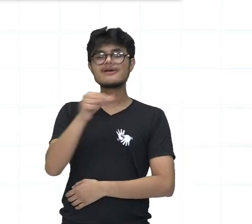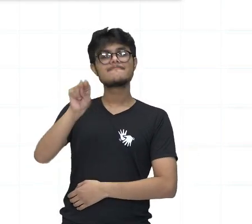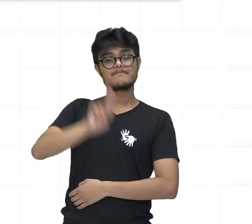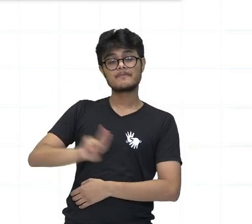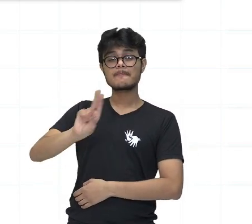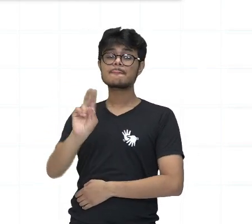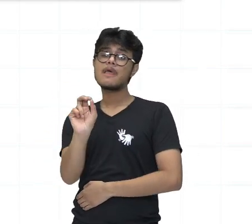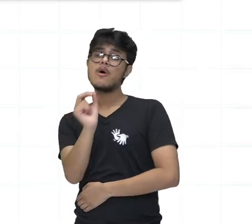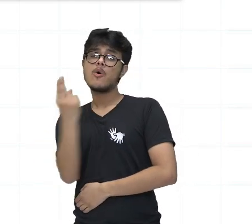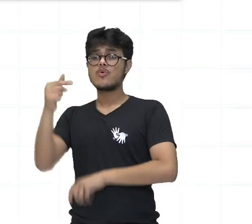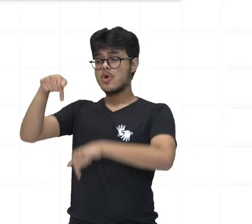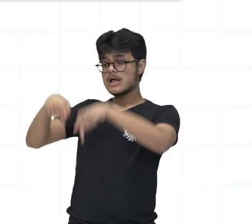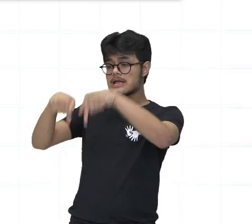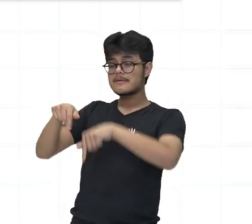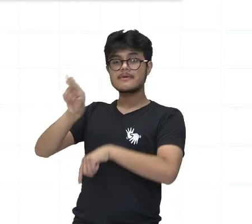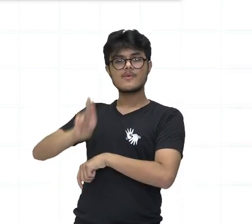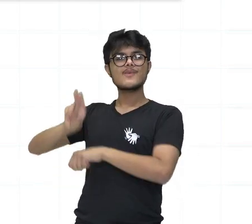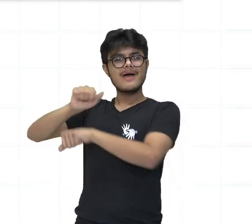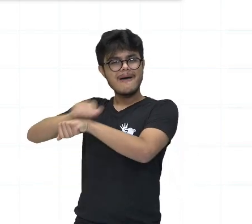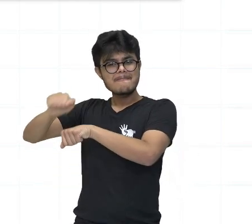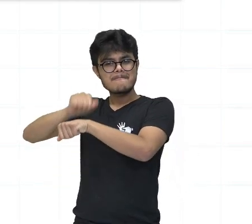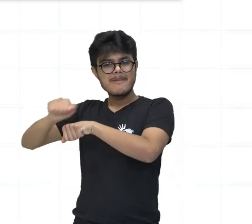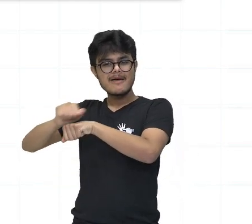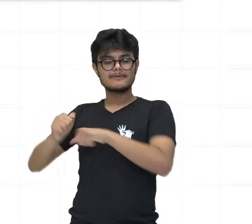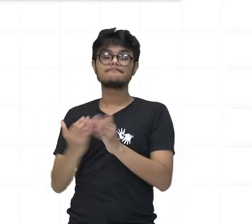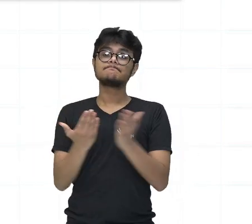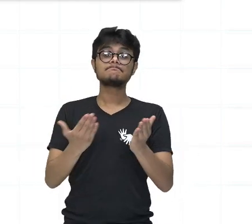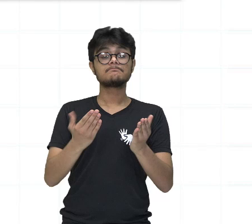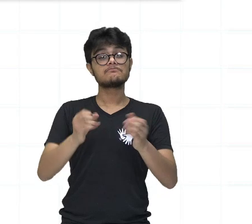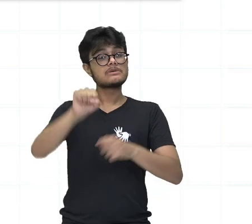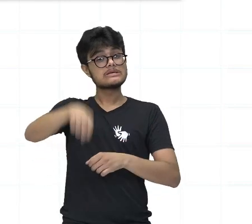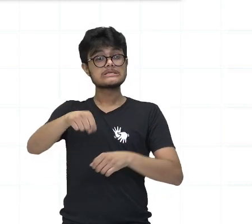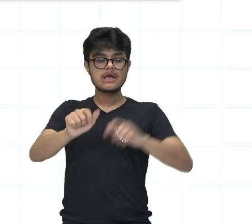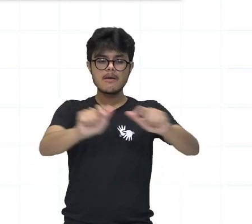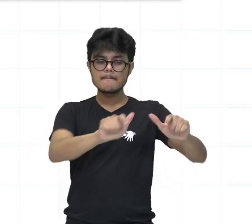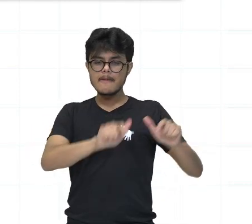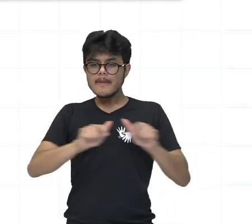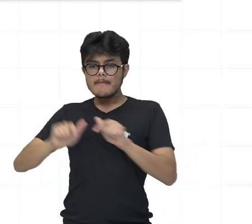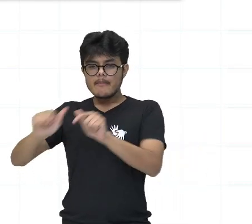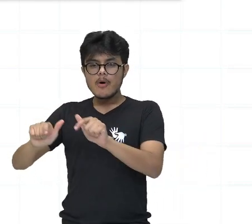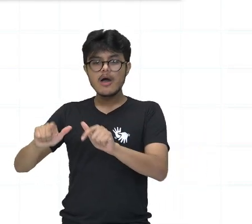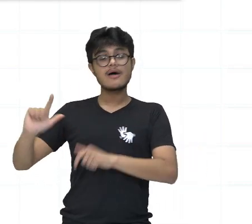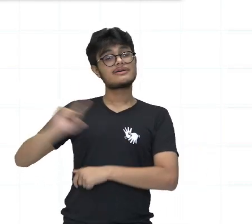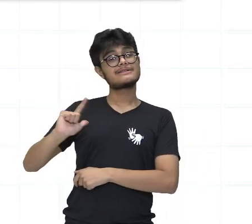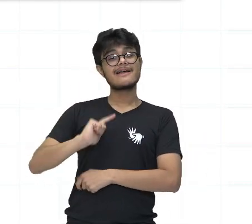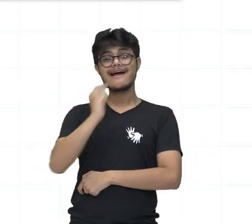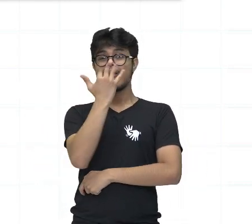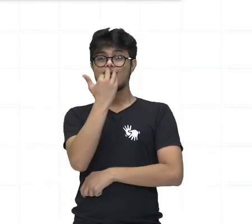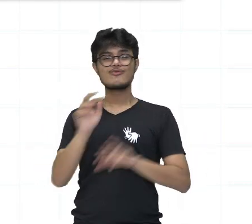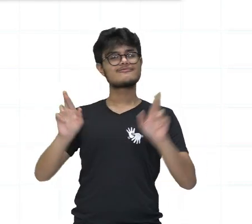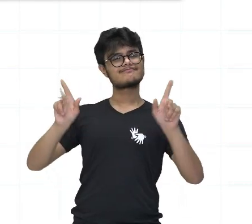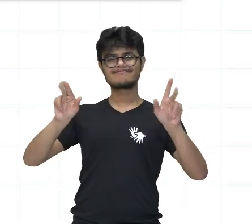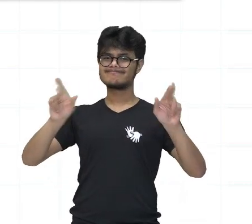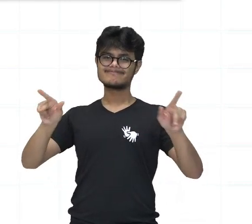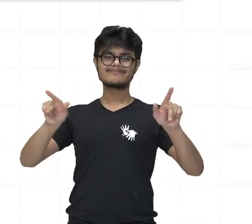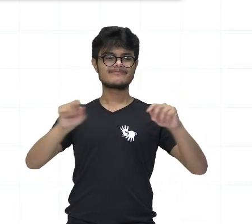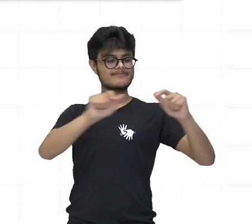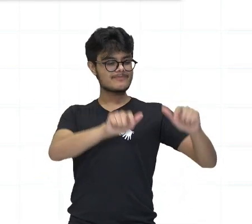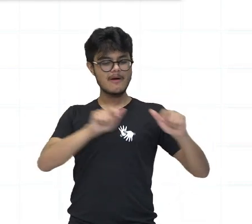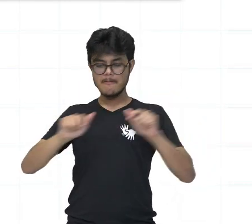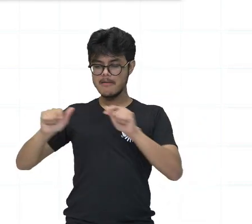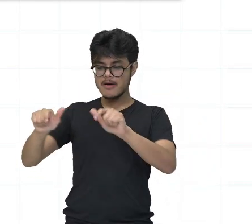minério encontrado. Então, cada localidade tem um tom diferente de terra e